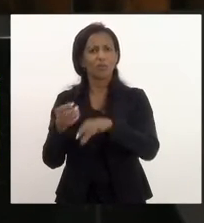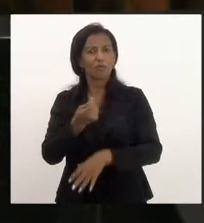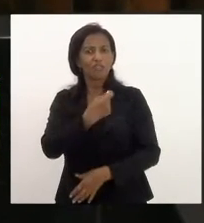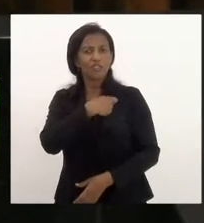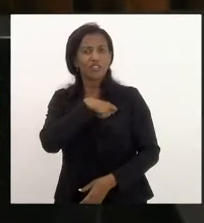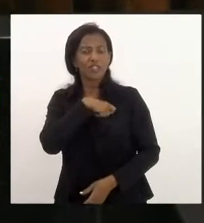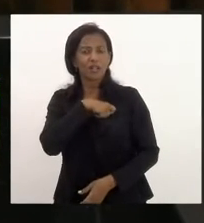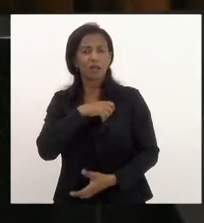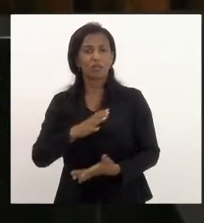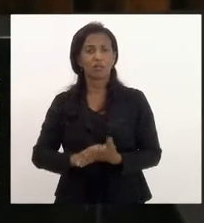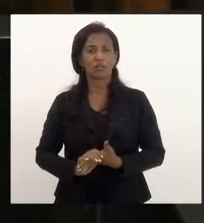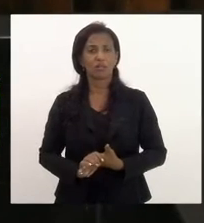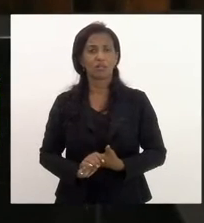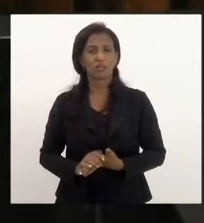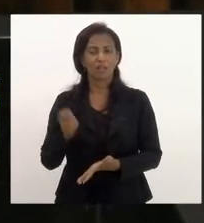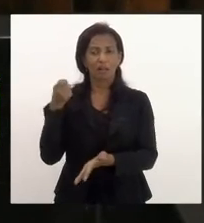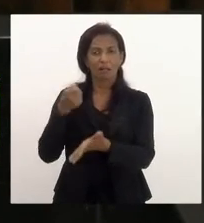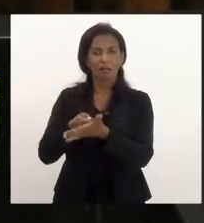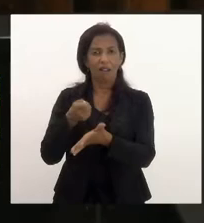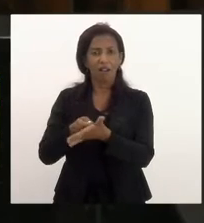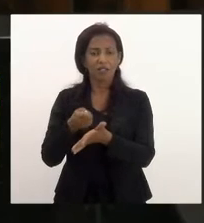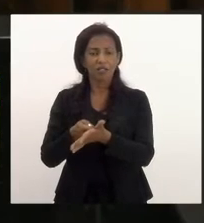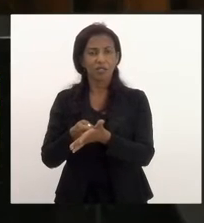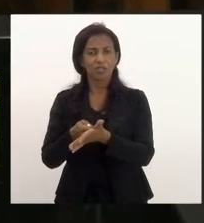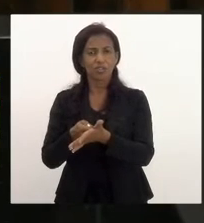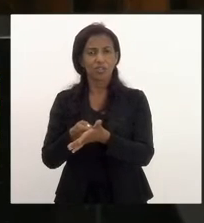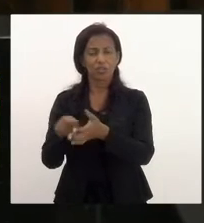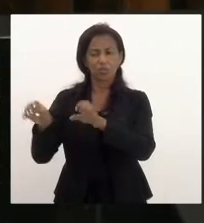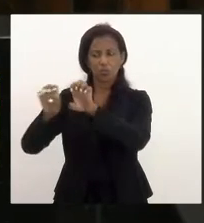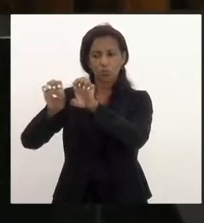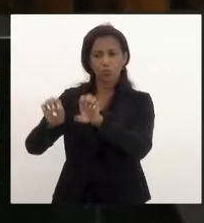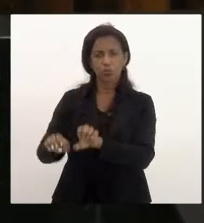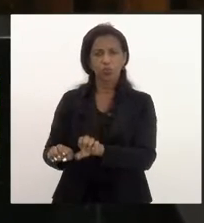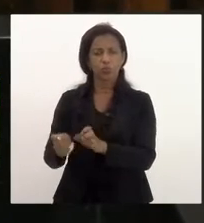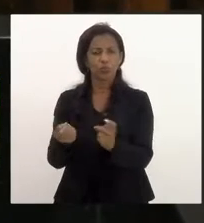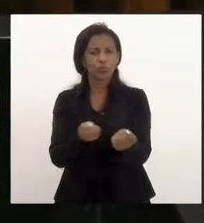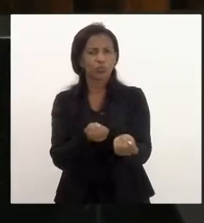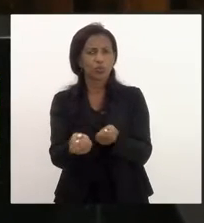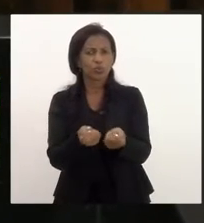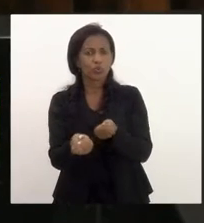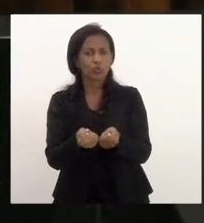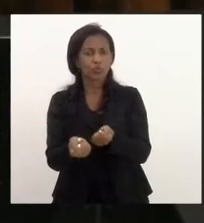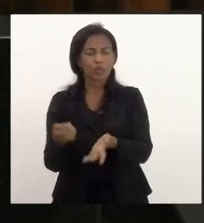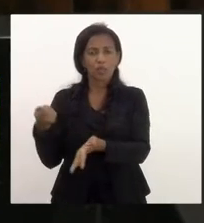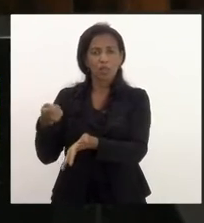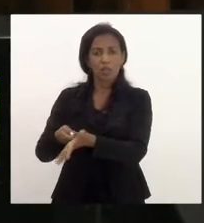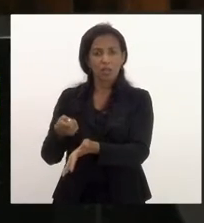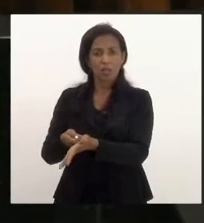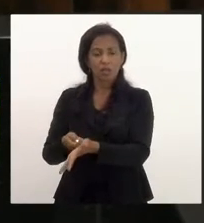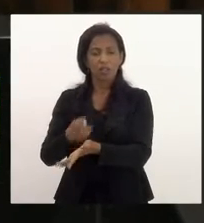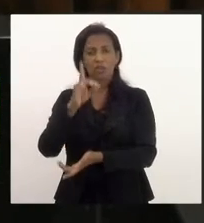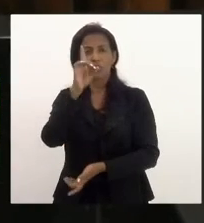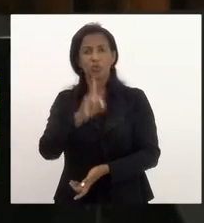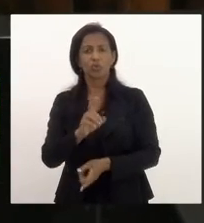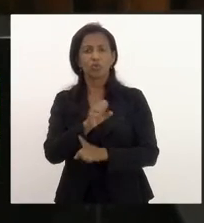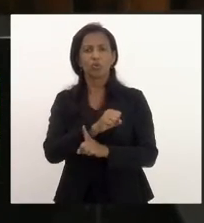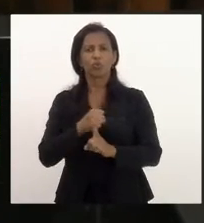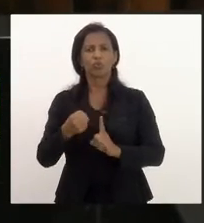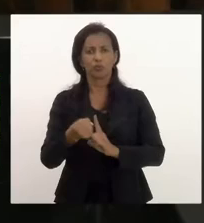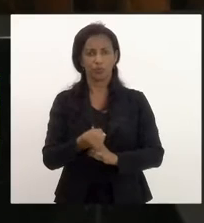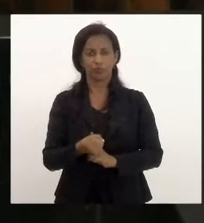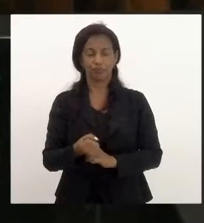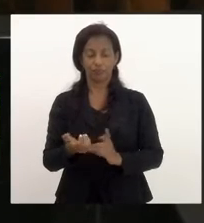fiscal sem a garantia né de uma reestruturação Econômica EA garantia dos direitos sociais